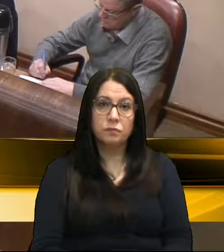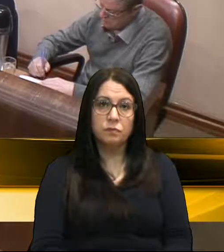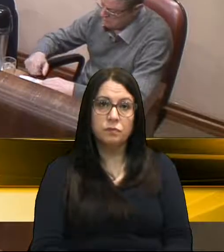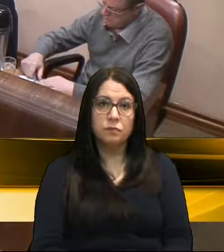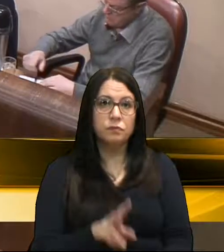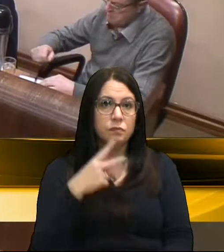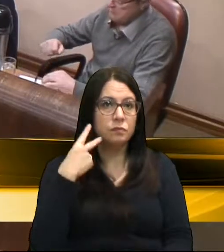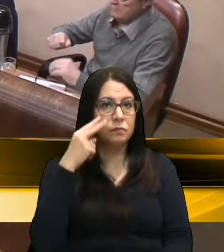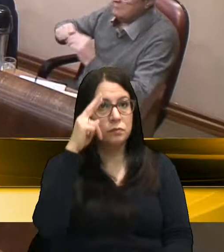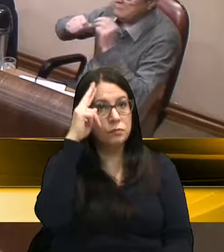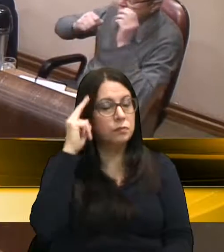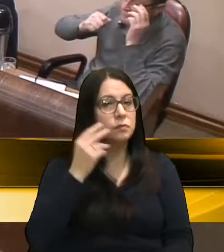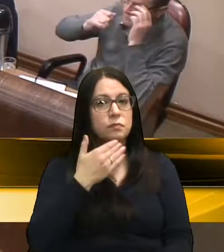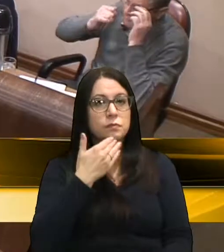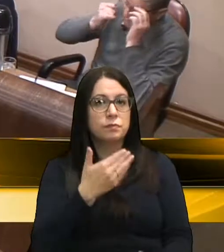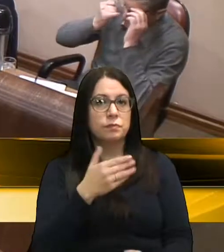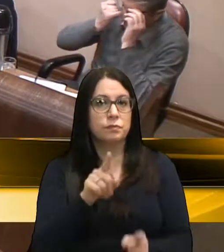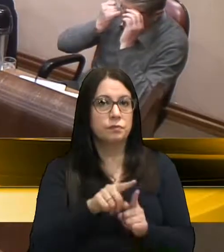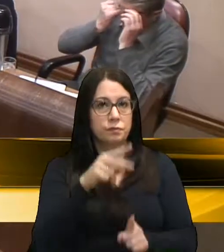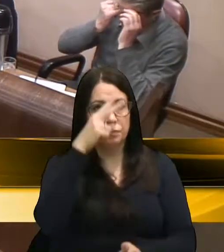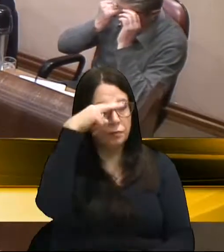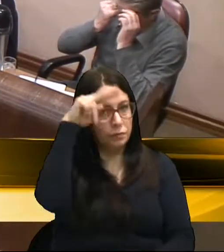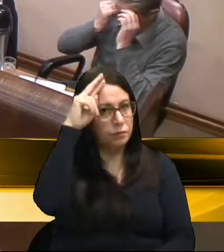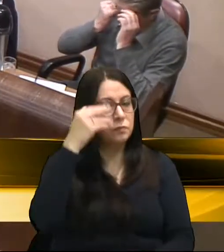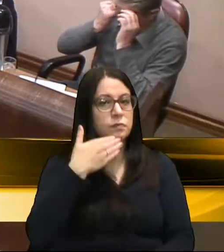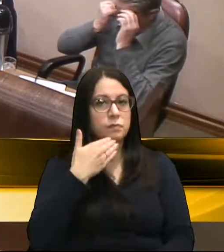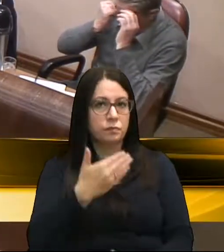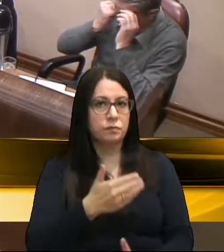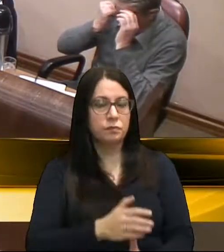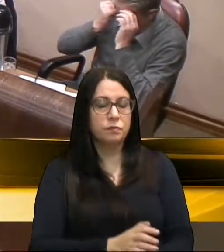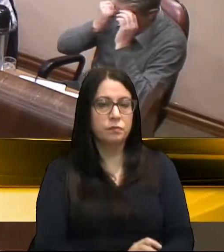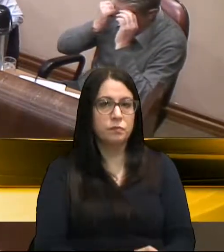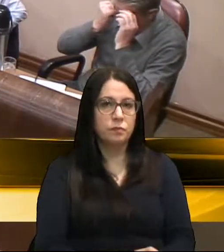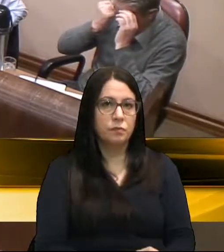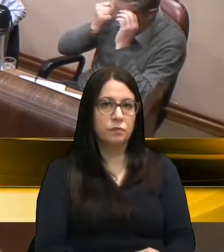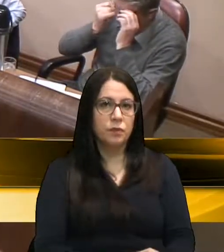Vereador Rafael Bueno, favorável. Vereador Edson da Rosa, favorável.